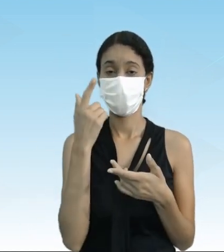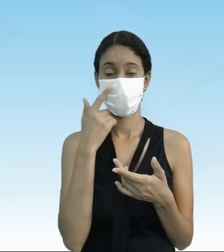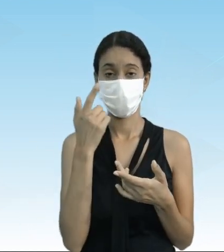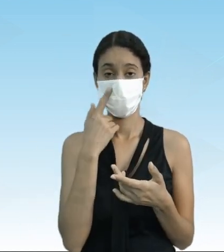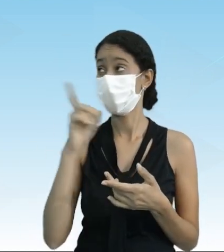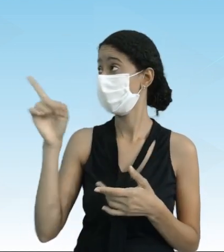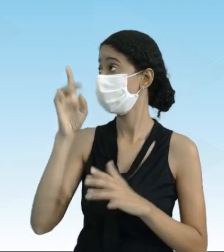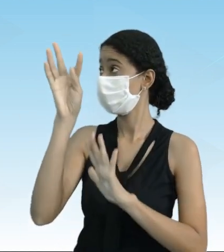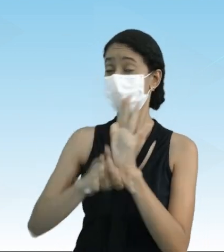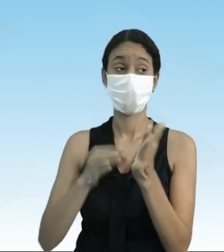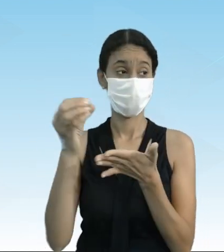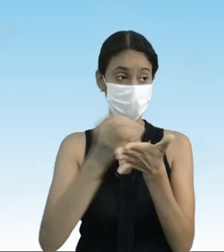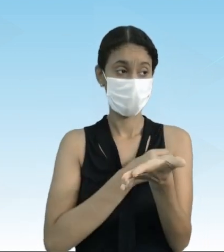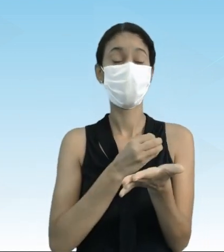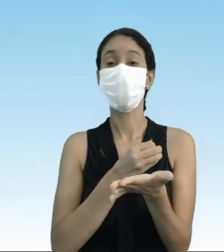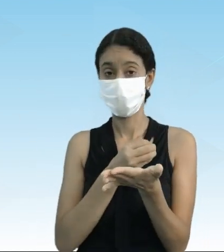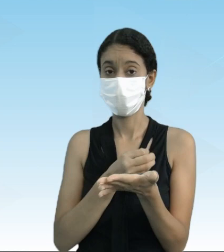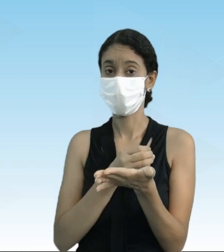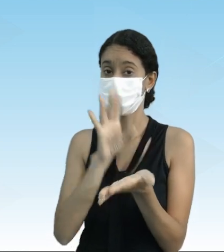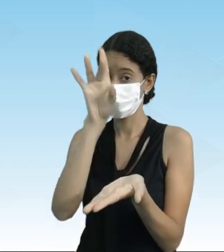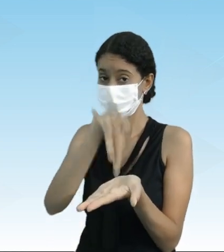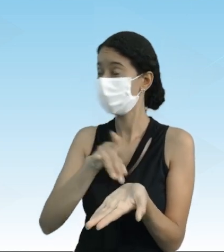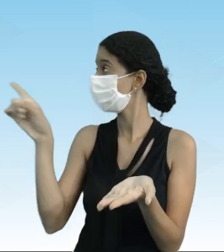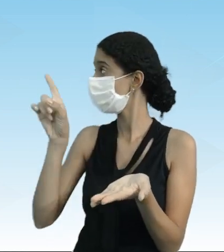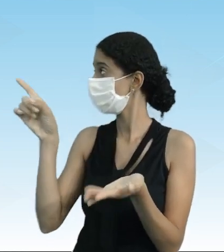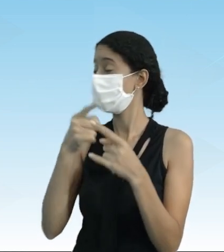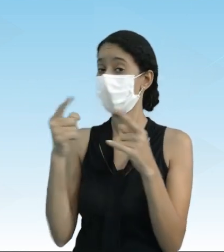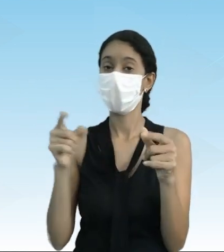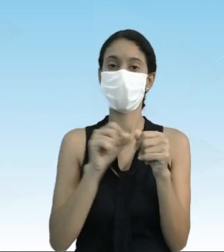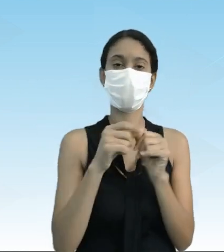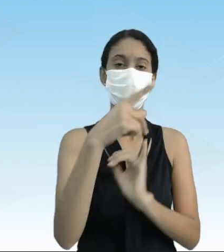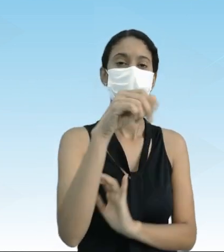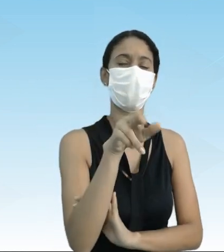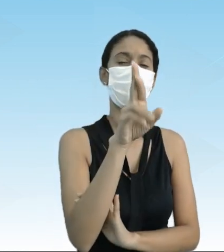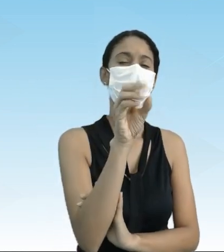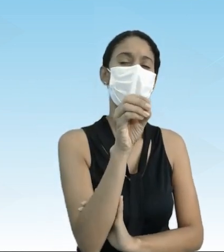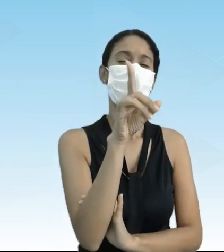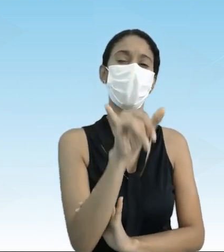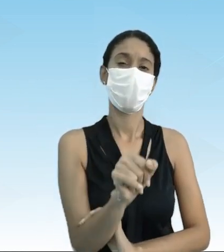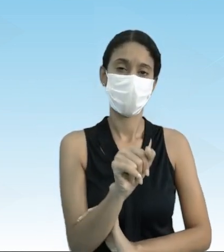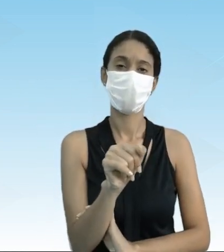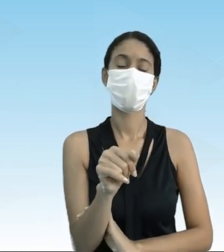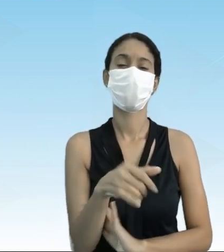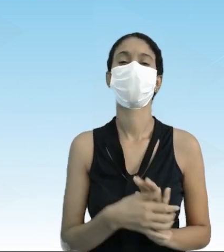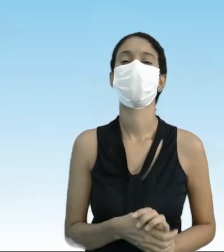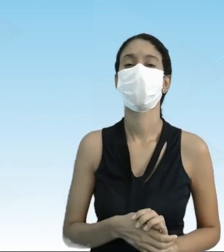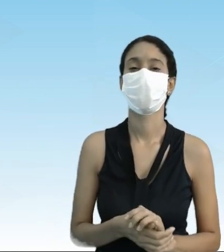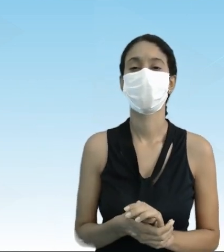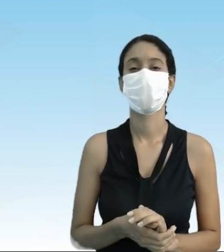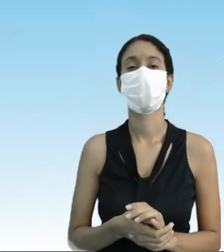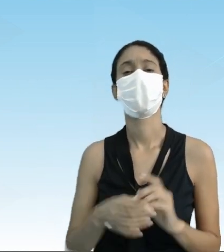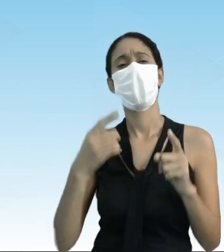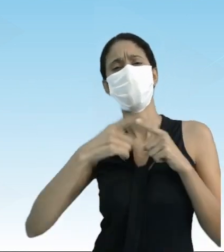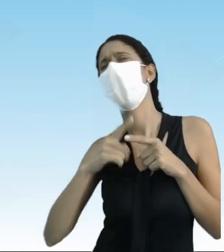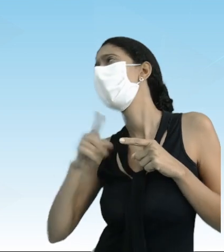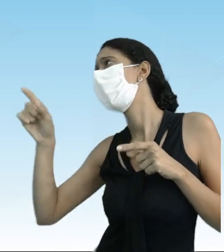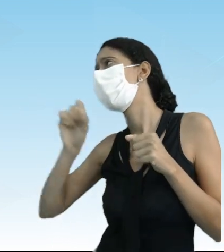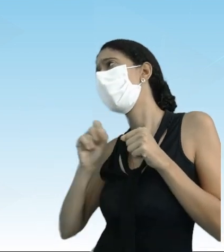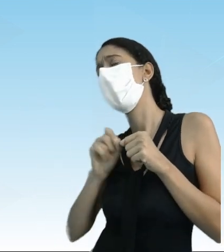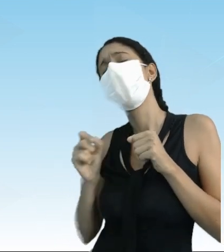de Crepúsculo. Gostaria que vocês observassem o filme, a questão do Crepúsculo. Nós já